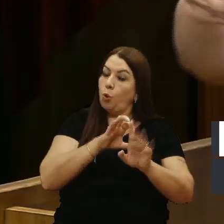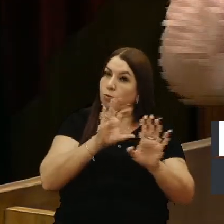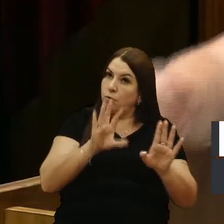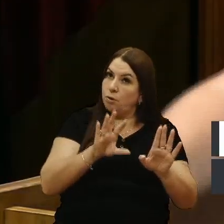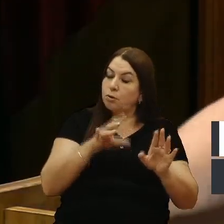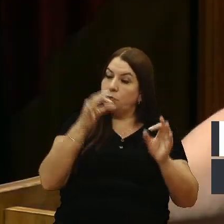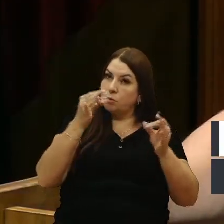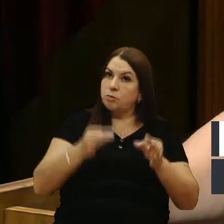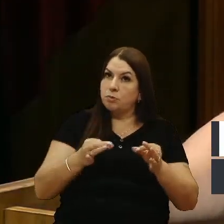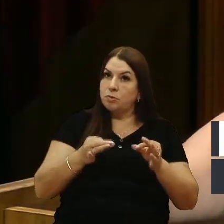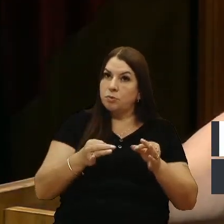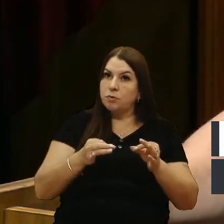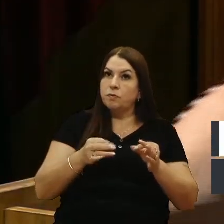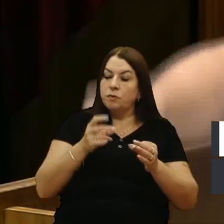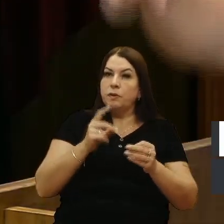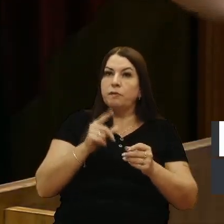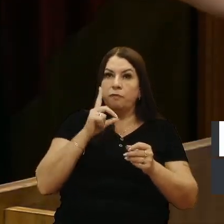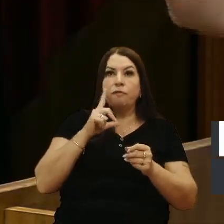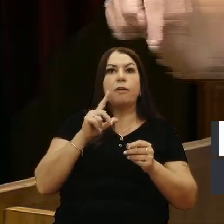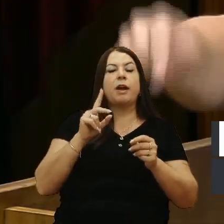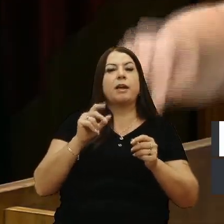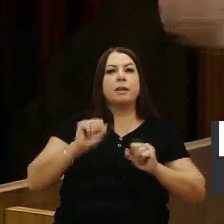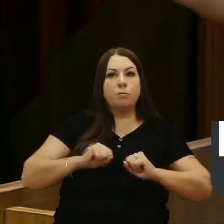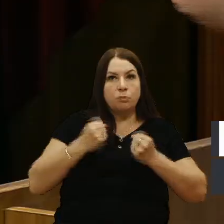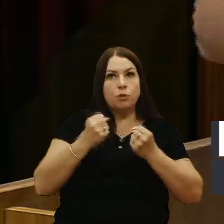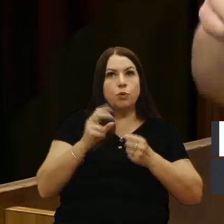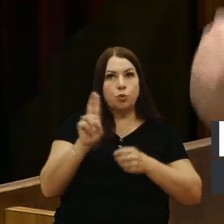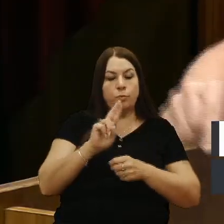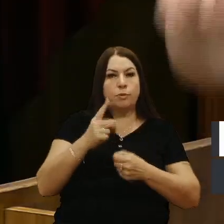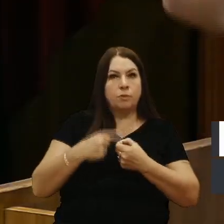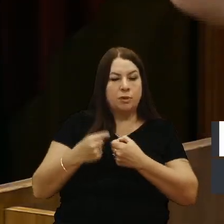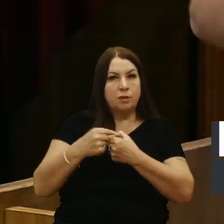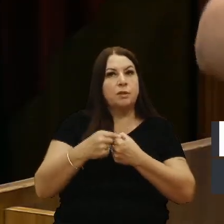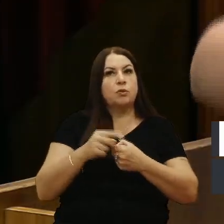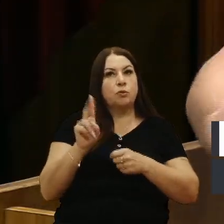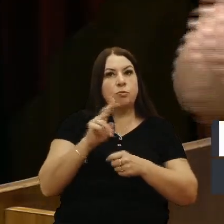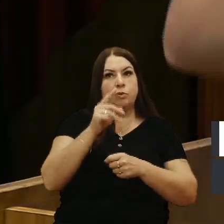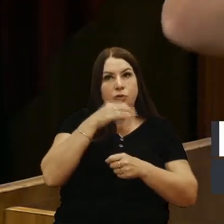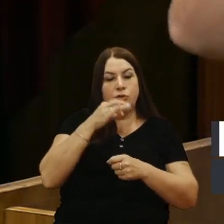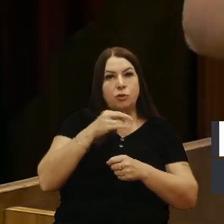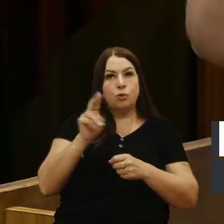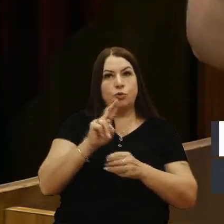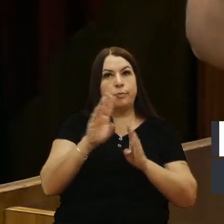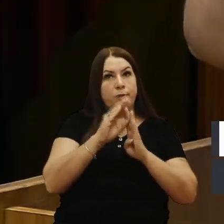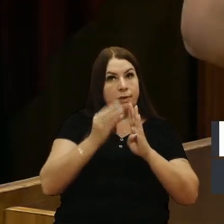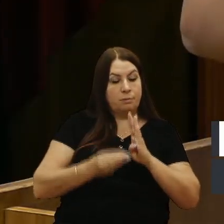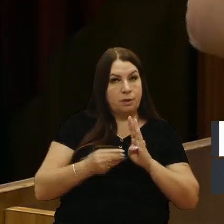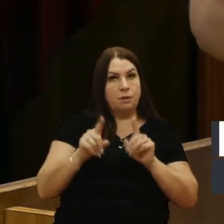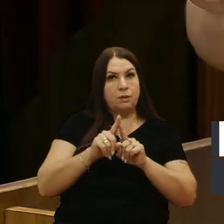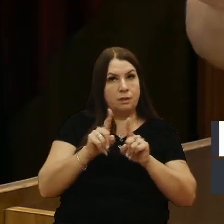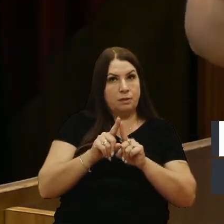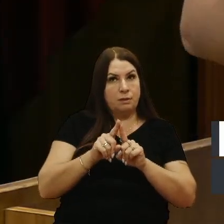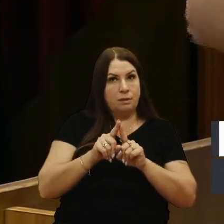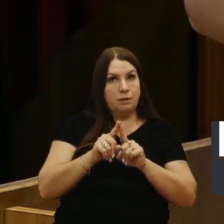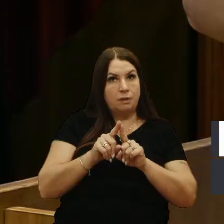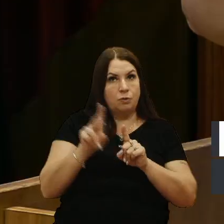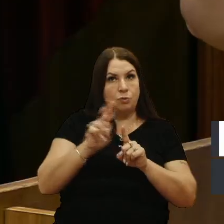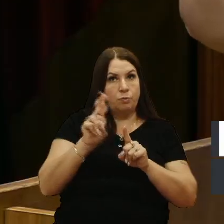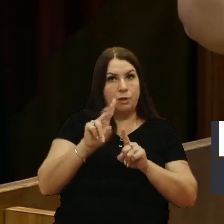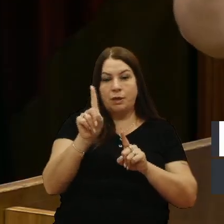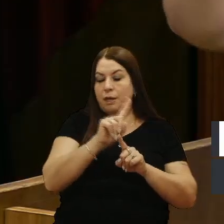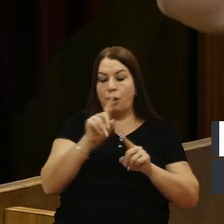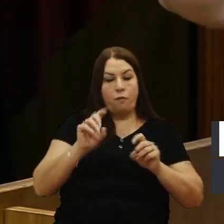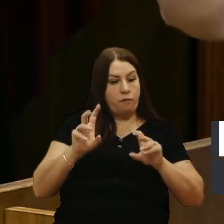tenho certeza que vai comprar essa briga em nome da cidade, em nome de Caxias, em nome do SAMAI e em nome da não